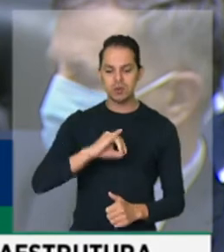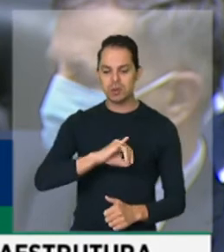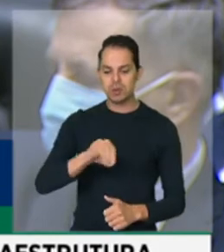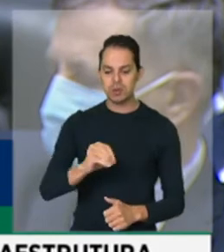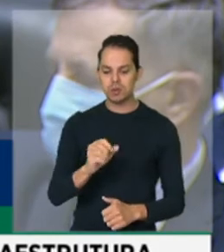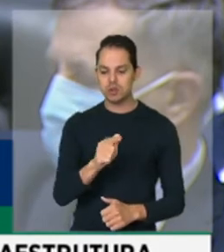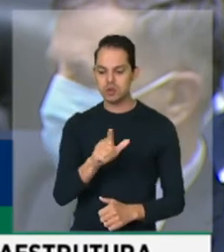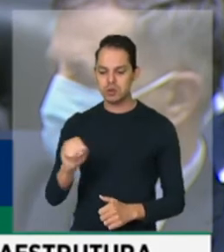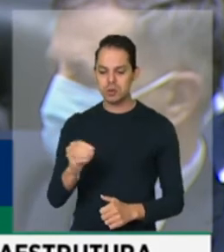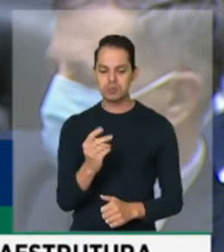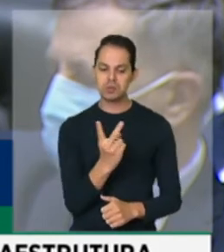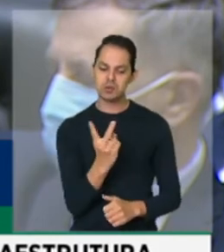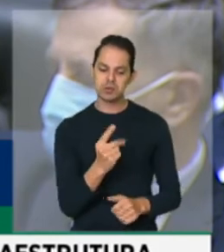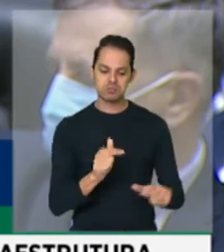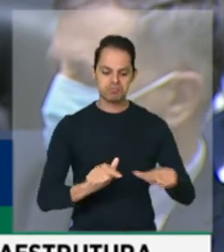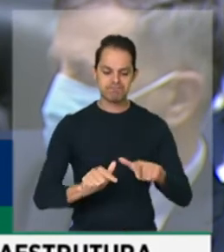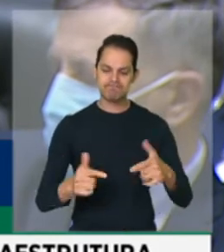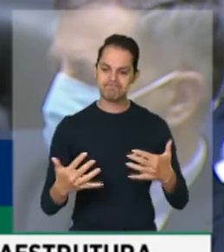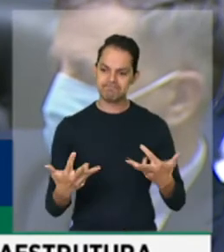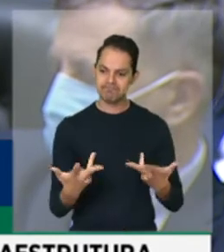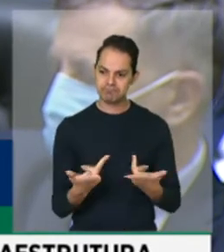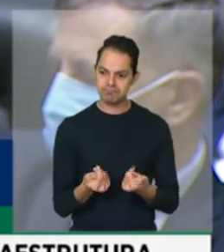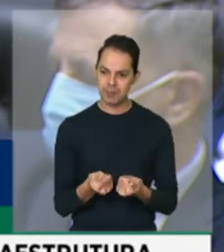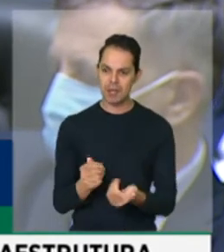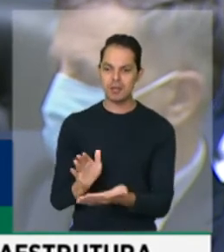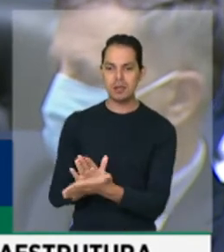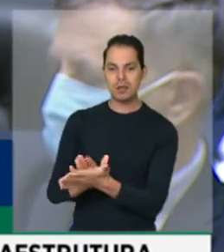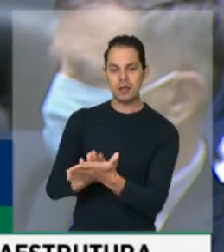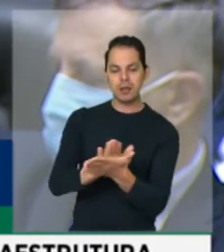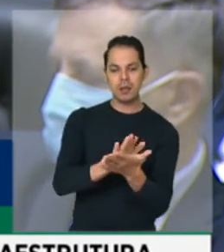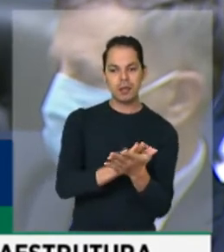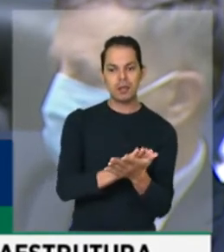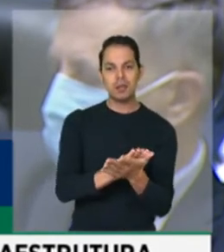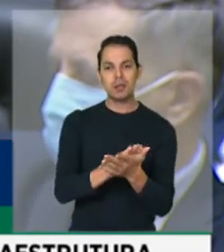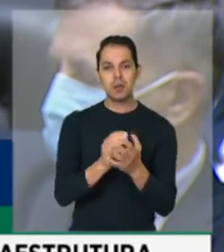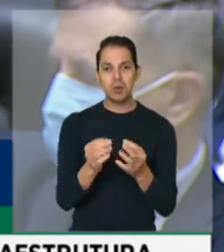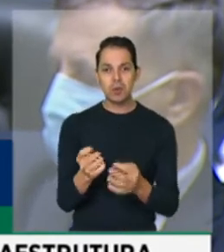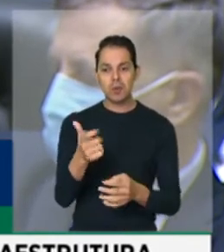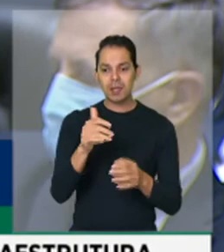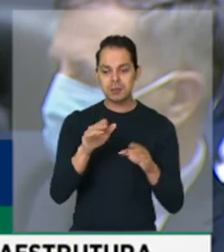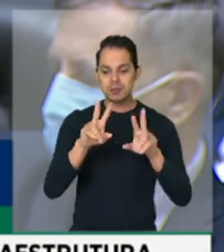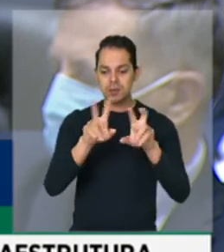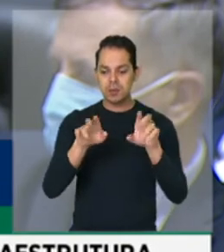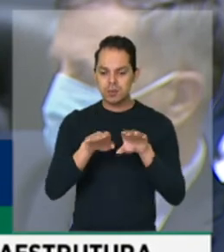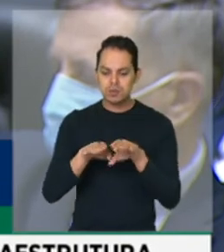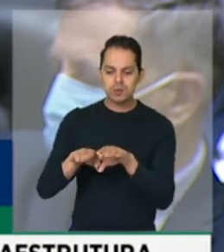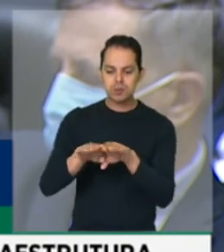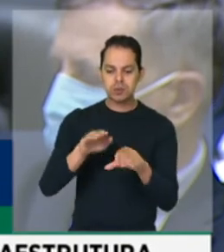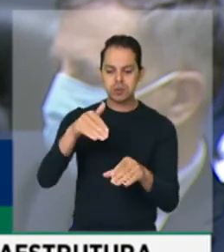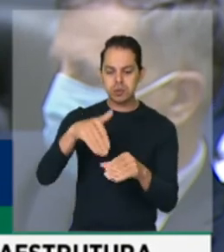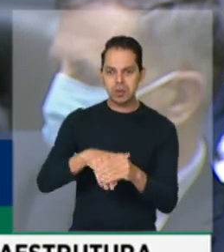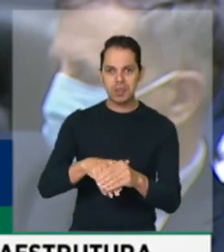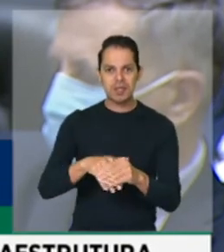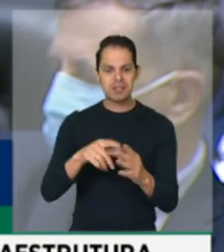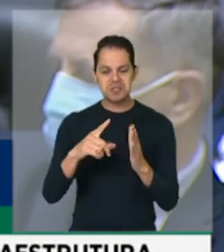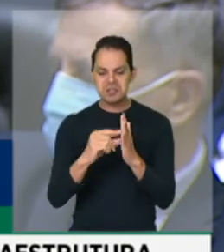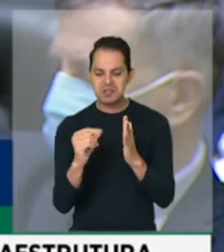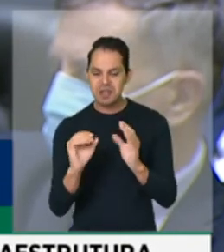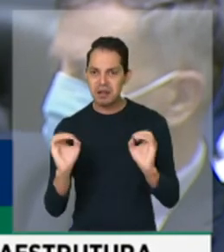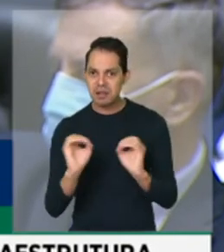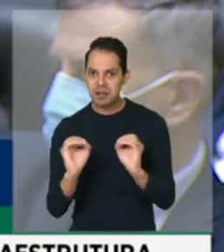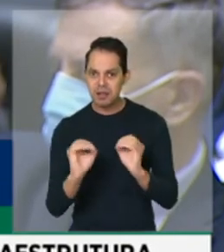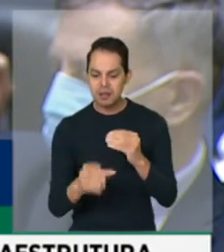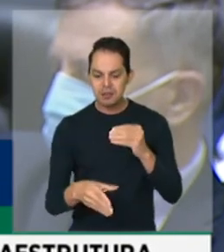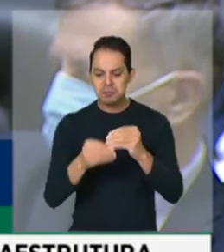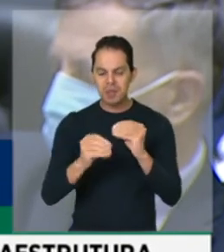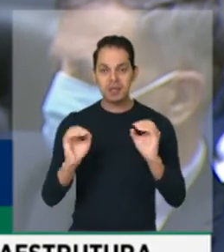da iniciativa, e quase, praticamente unânime, esse tema, sem destaque, sem emenda, mostrando a